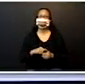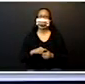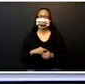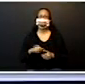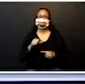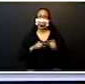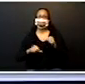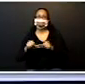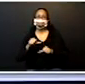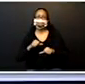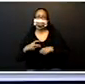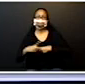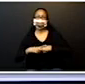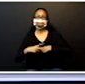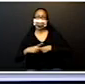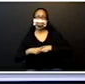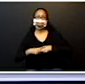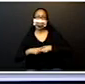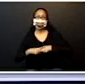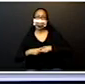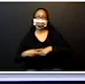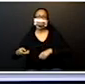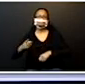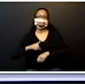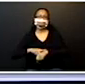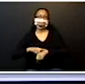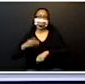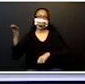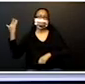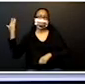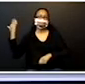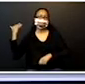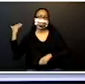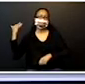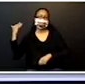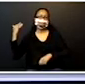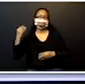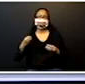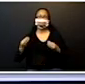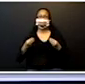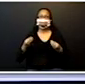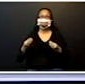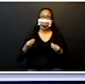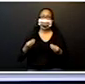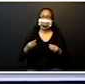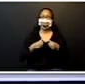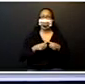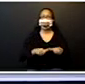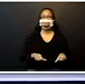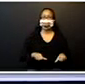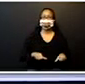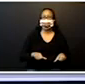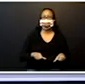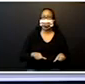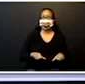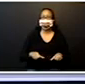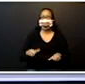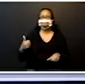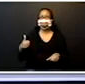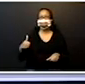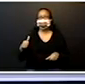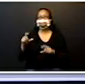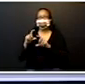tempo passado. Então, como é que fica o primeiro verso? Meu pai é forte. É